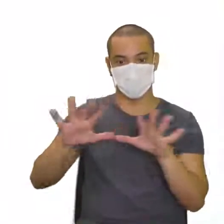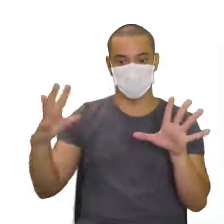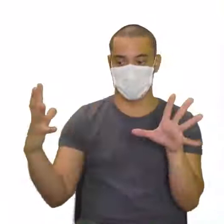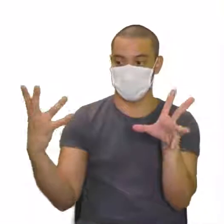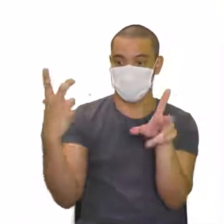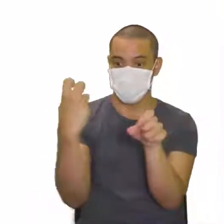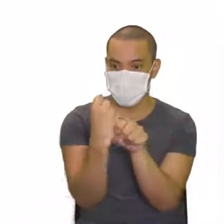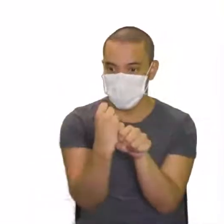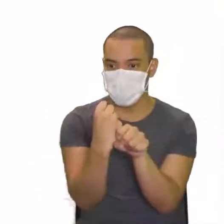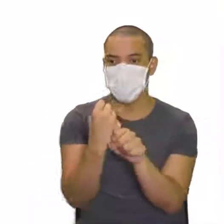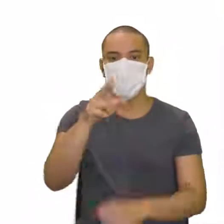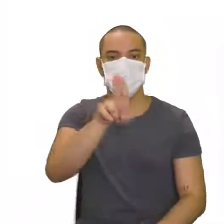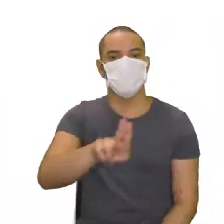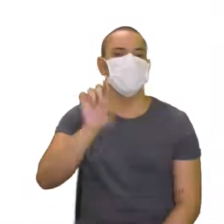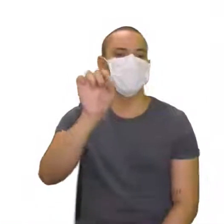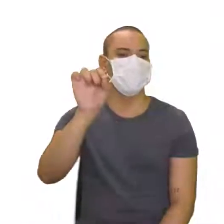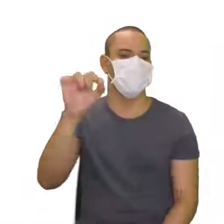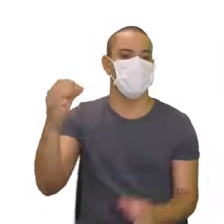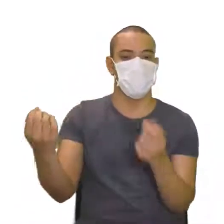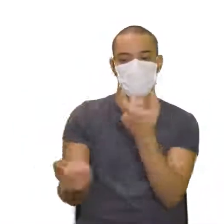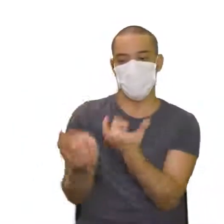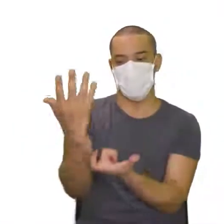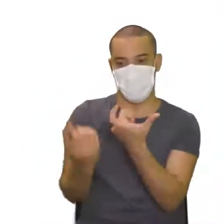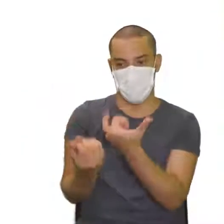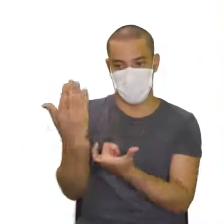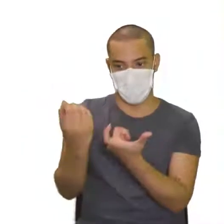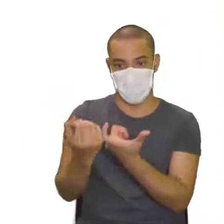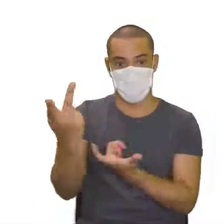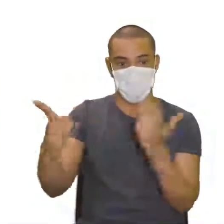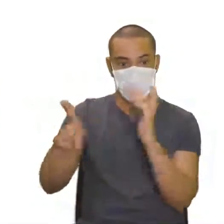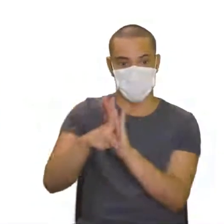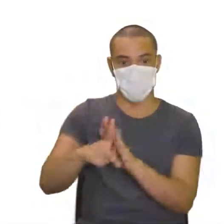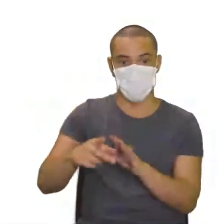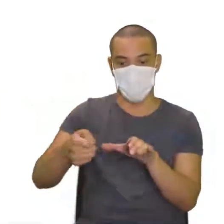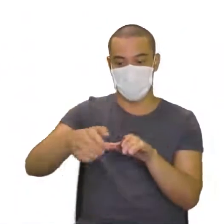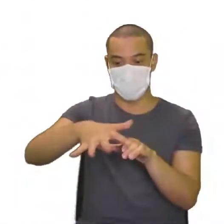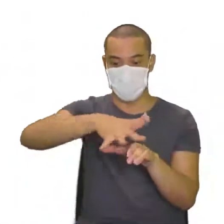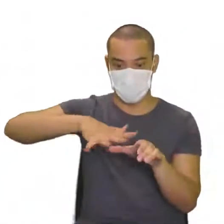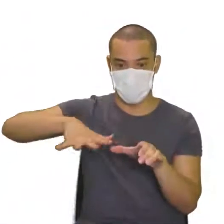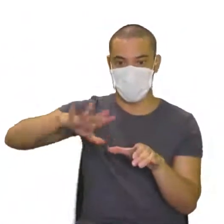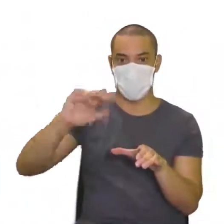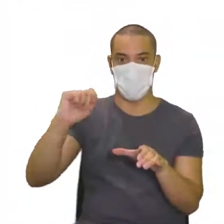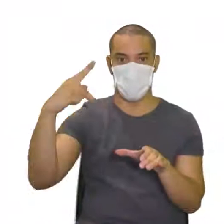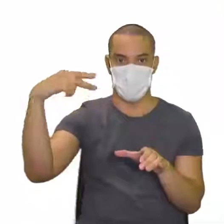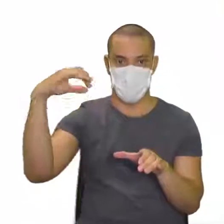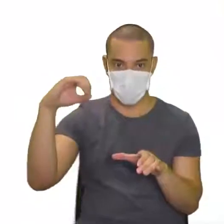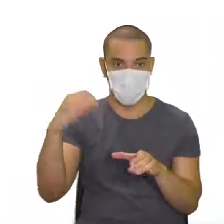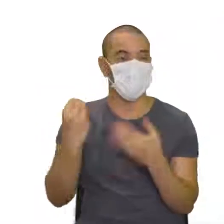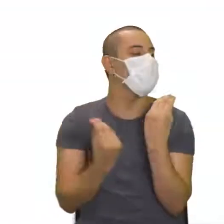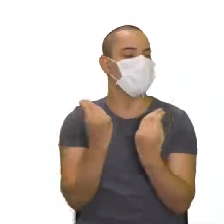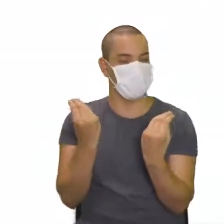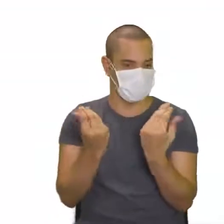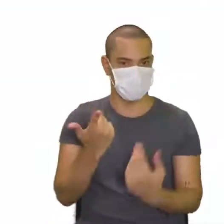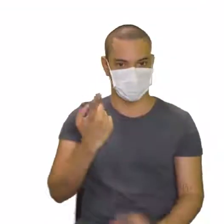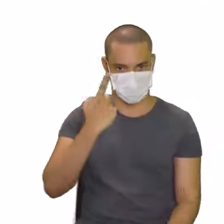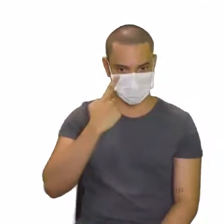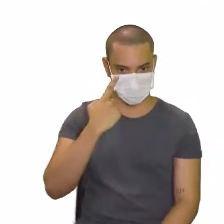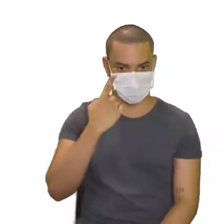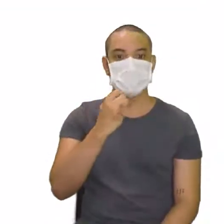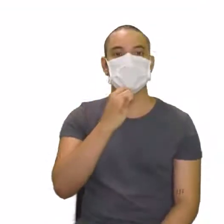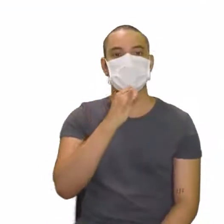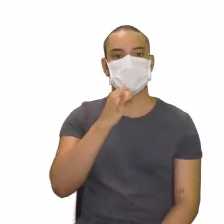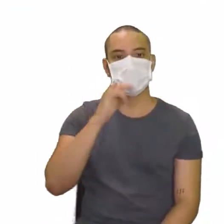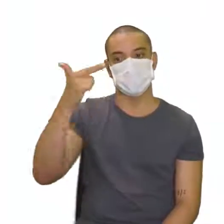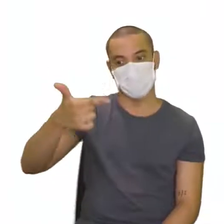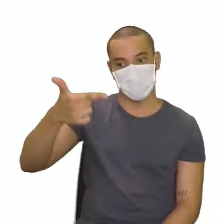calcular utilizando a nossa fórmula do campo. Vamos lá? Vamos, com certeza. Olha só, está aqui. Exemplo